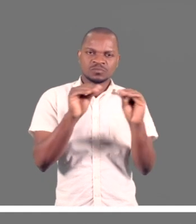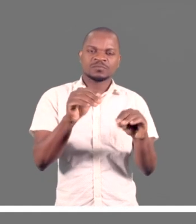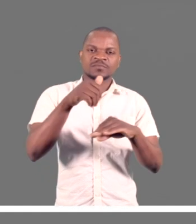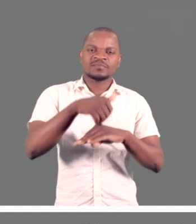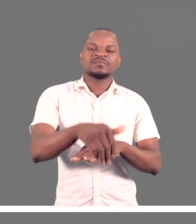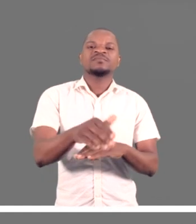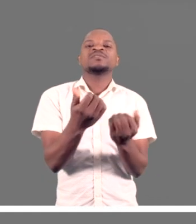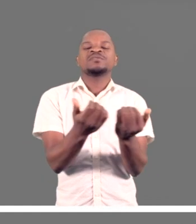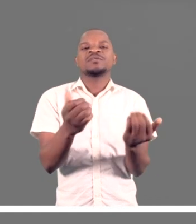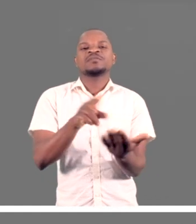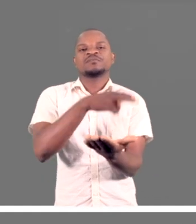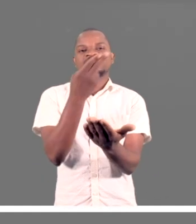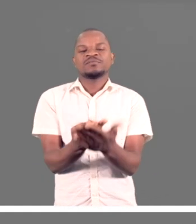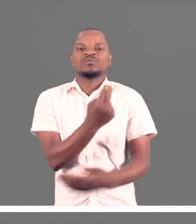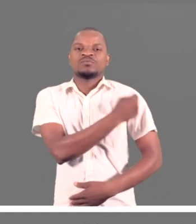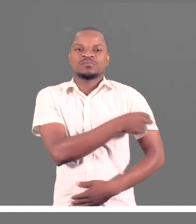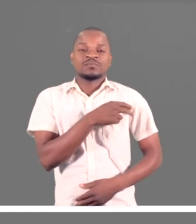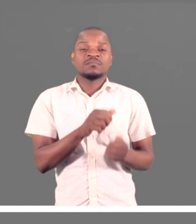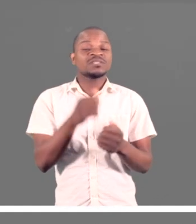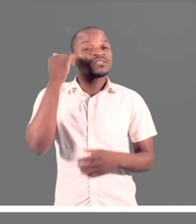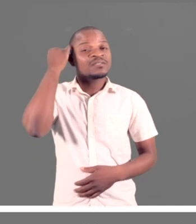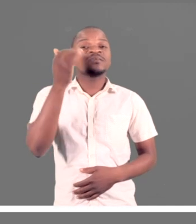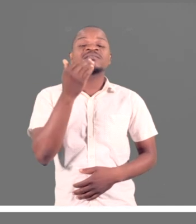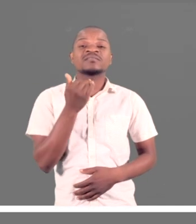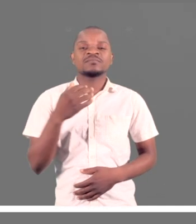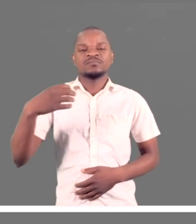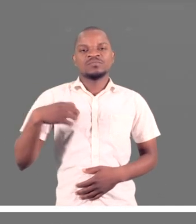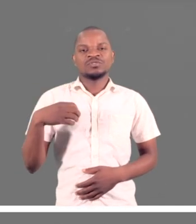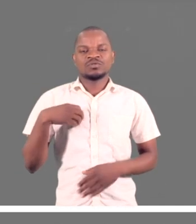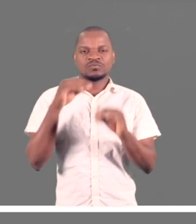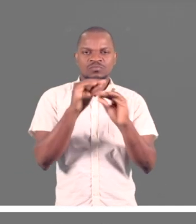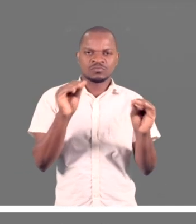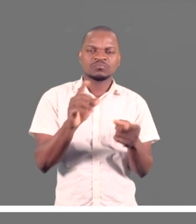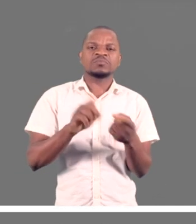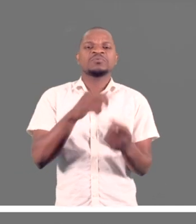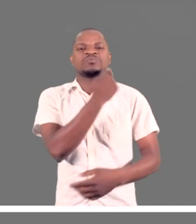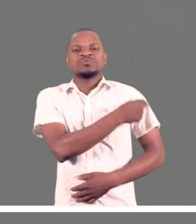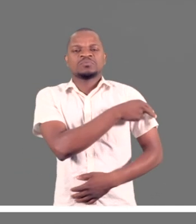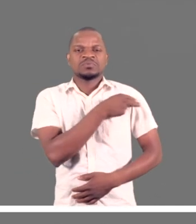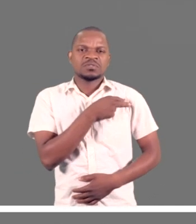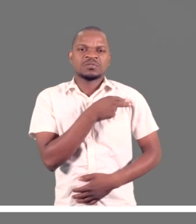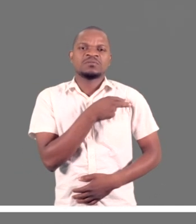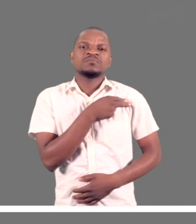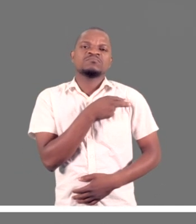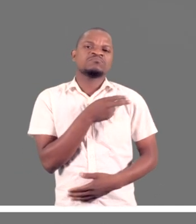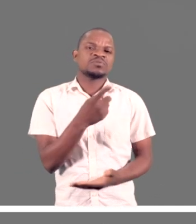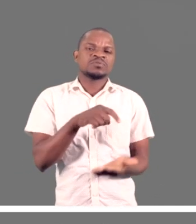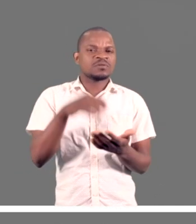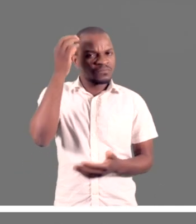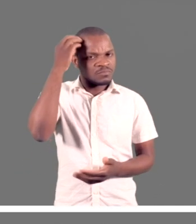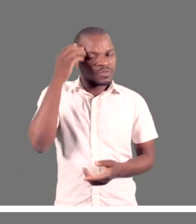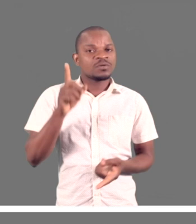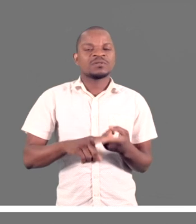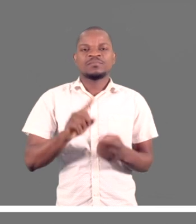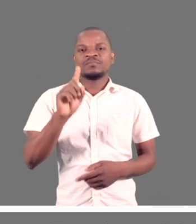a continuidade das aulas das crianças que estão internadas aqui. Essa é uma iniciativa do Ministério da Educação do Estado Central de